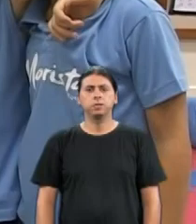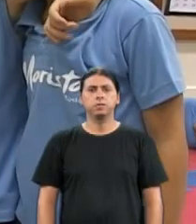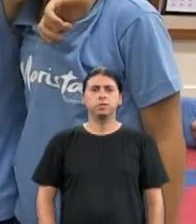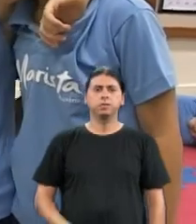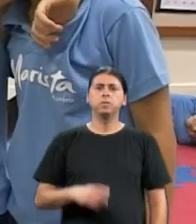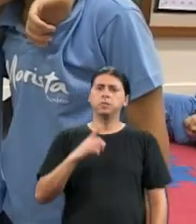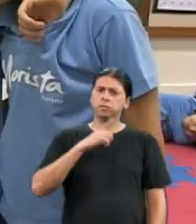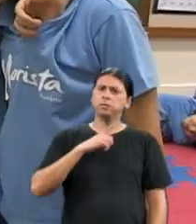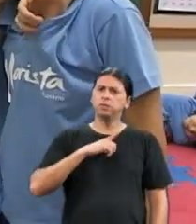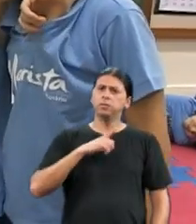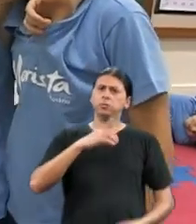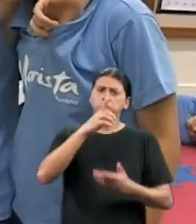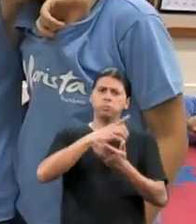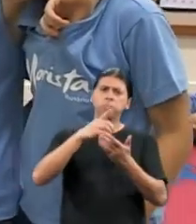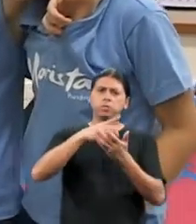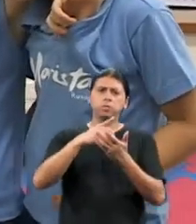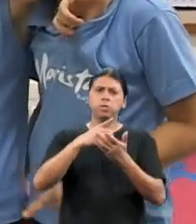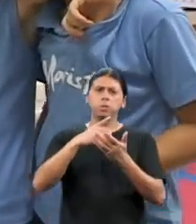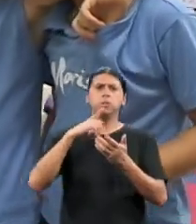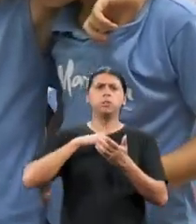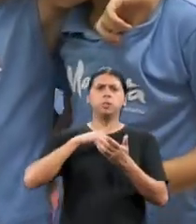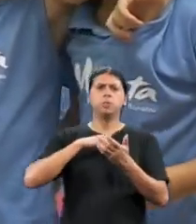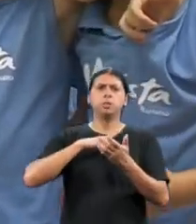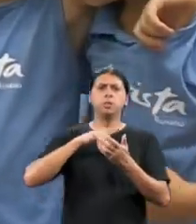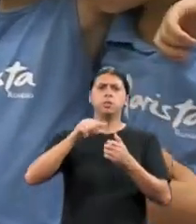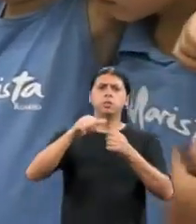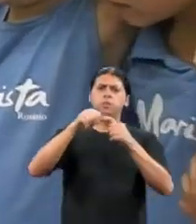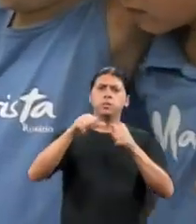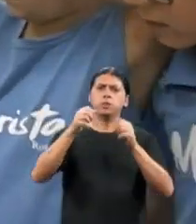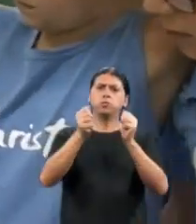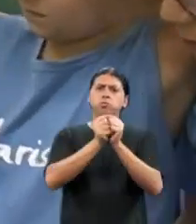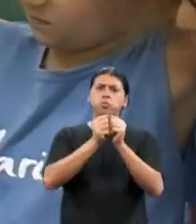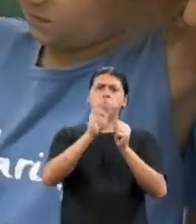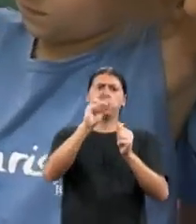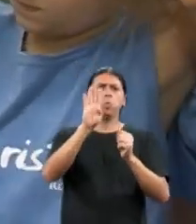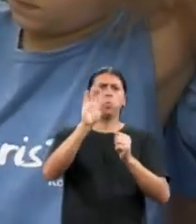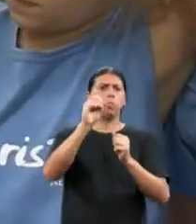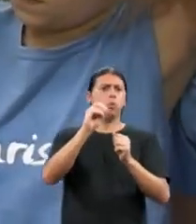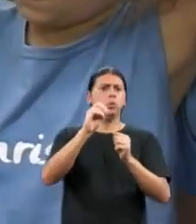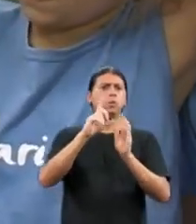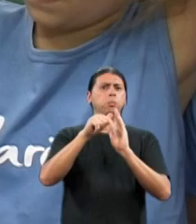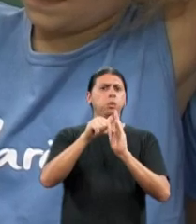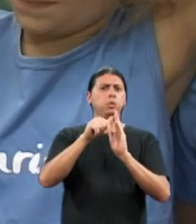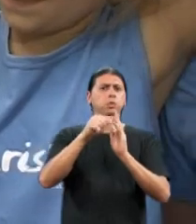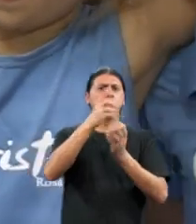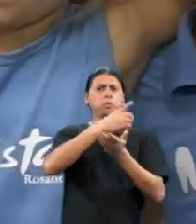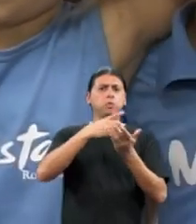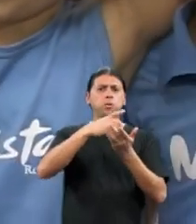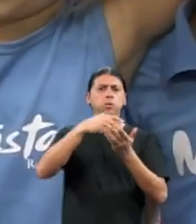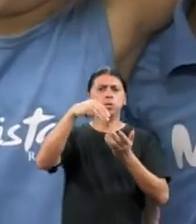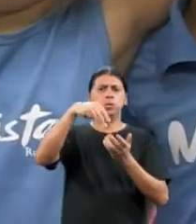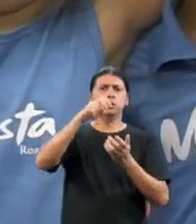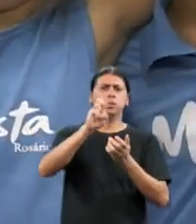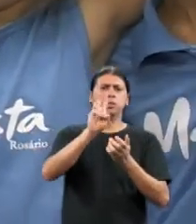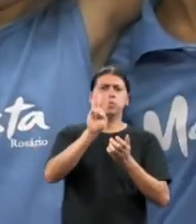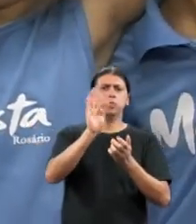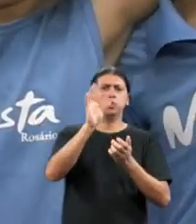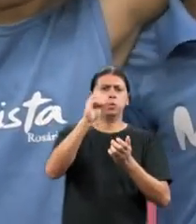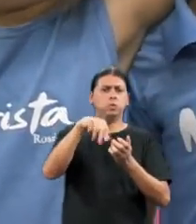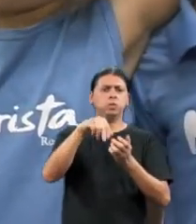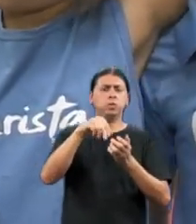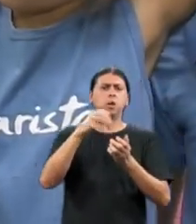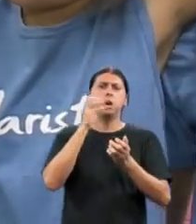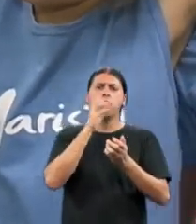Ele tem um disco que fica em cima do robô. Aí ele, se botar o disco de Newton, aí ele vai girar